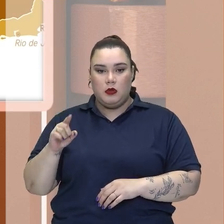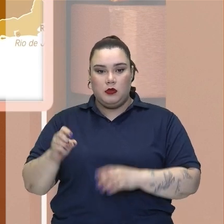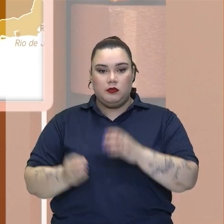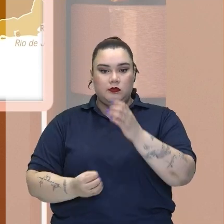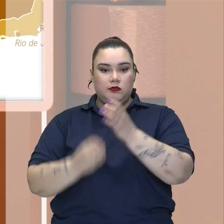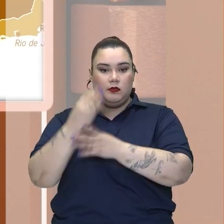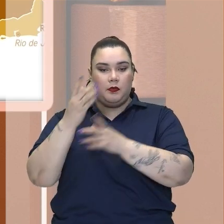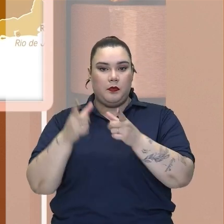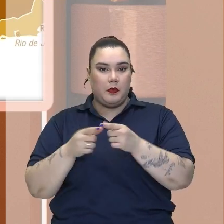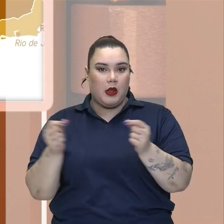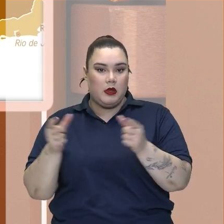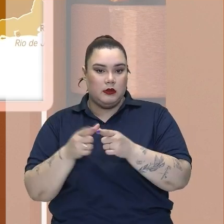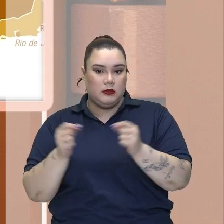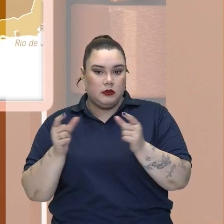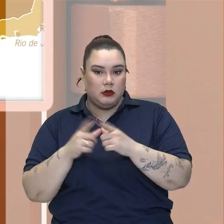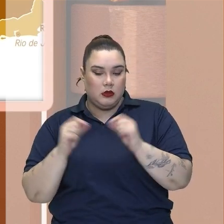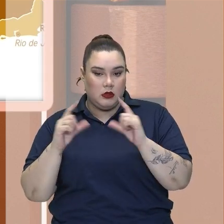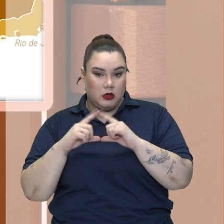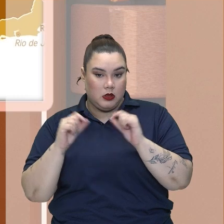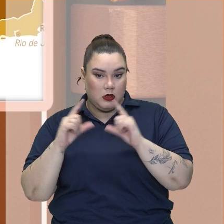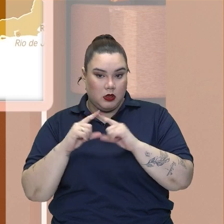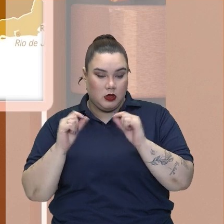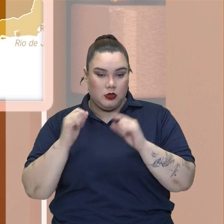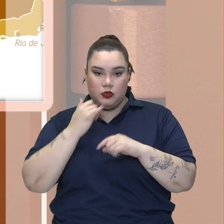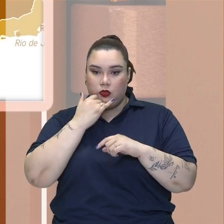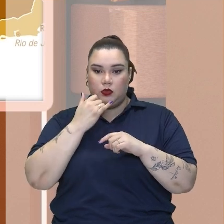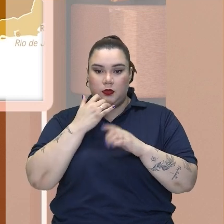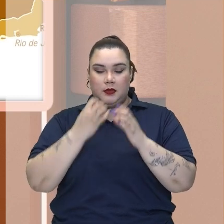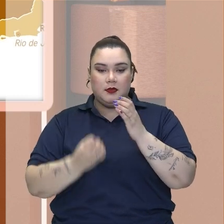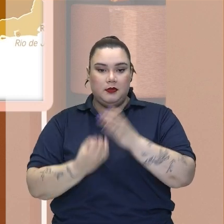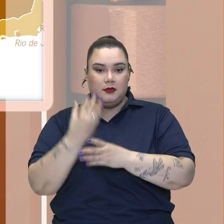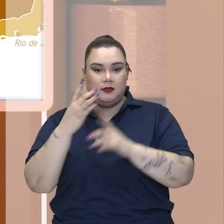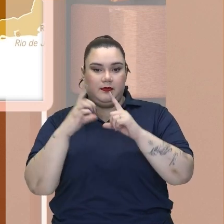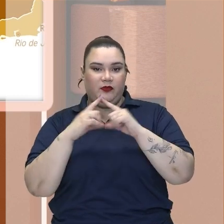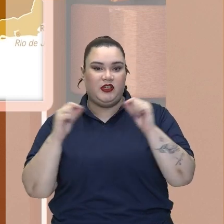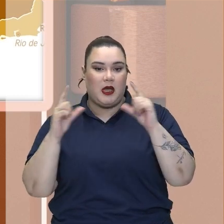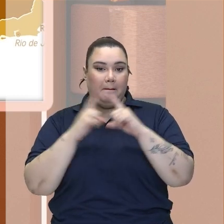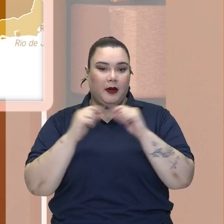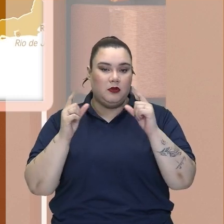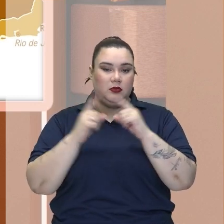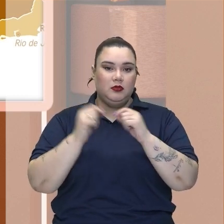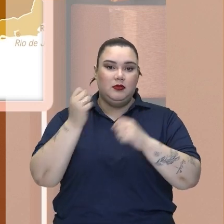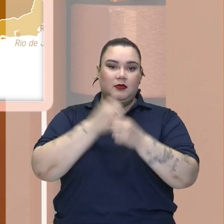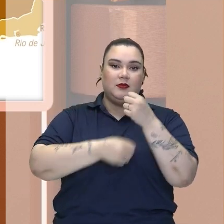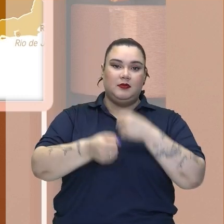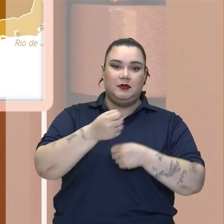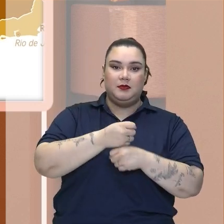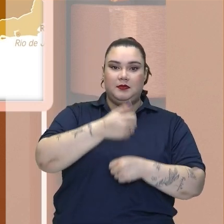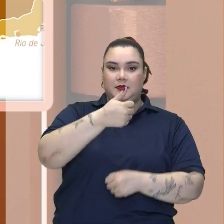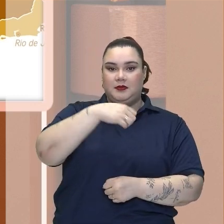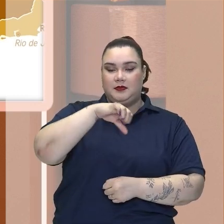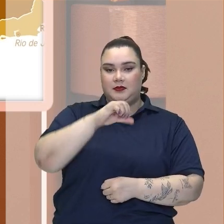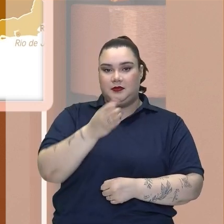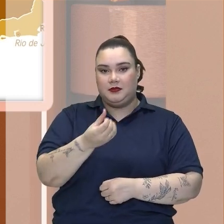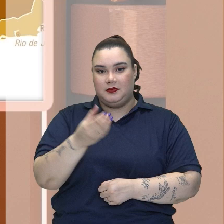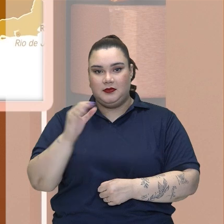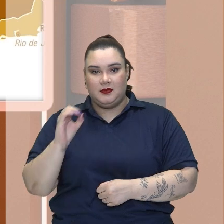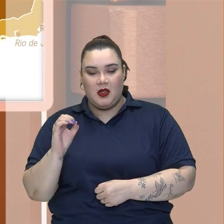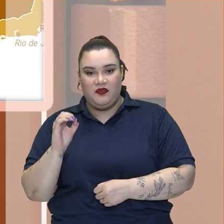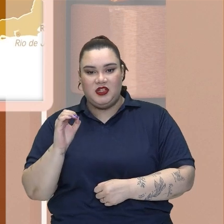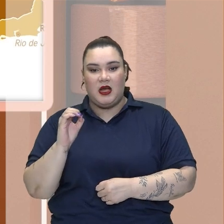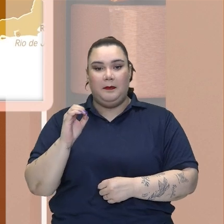Brasília, lá no ano de 1960, ela ajudou, né, a acelerar o processo de